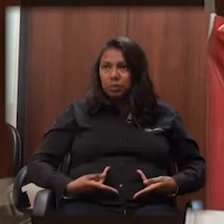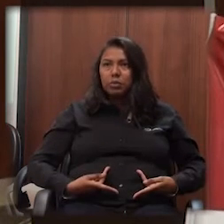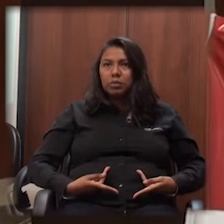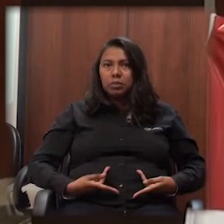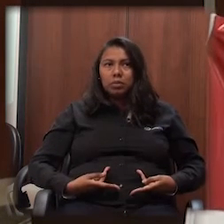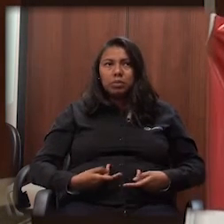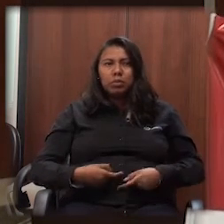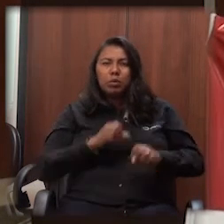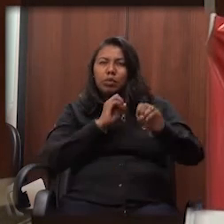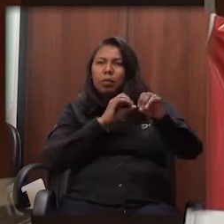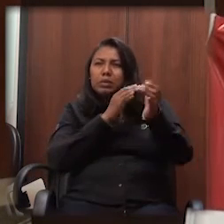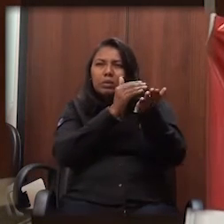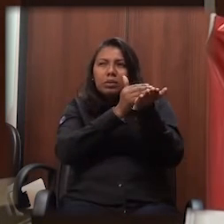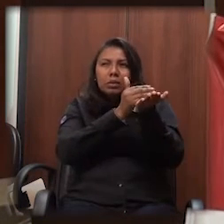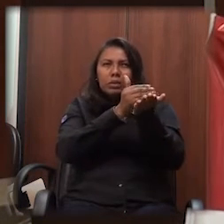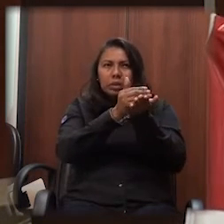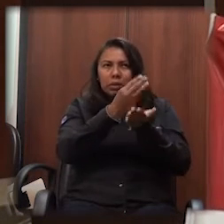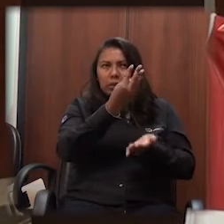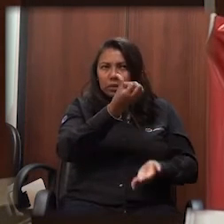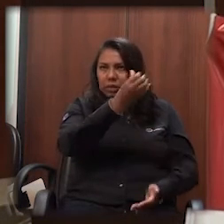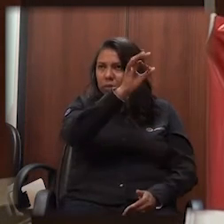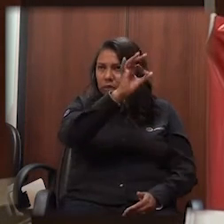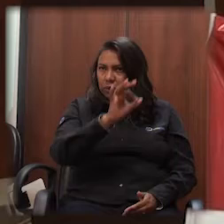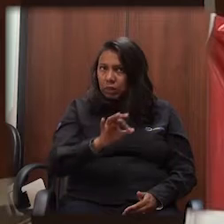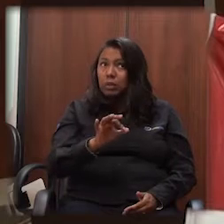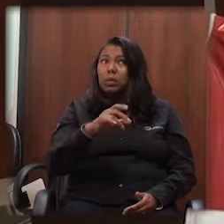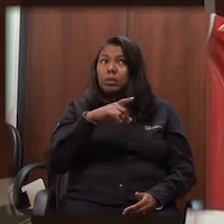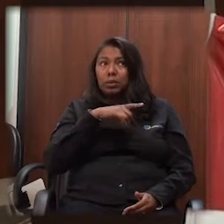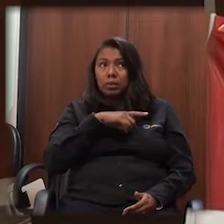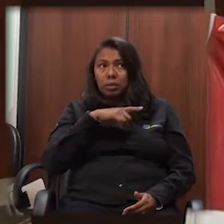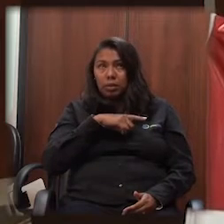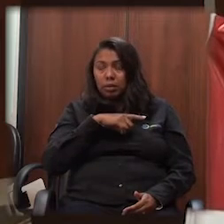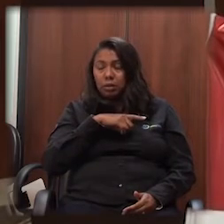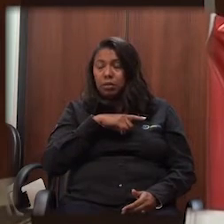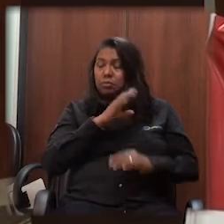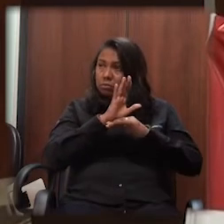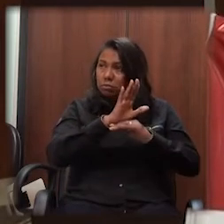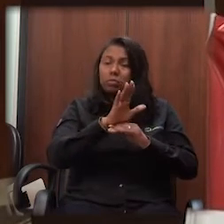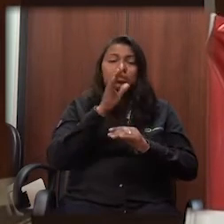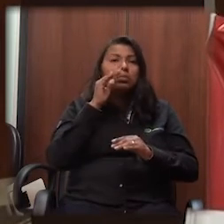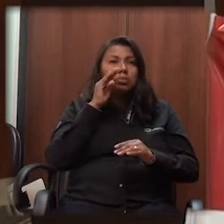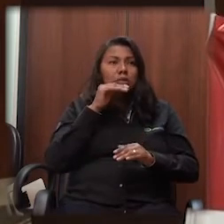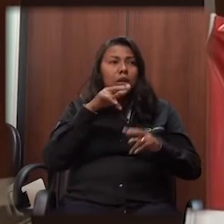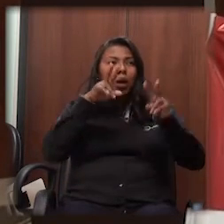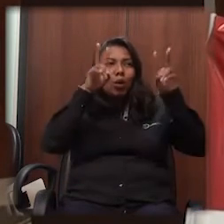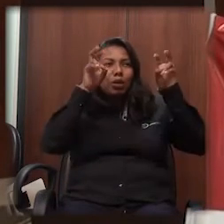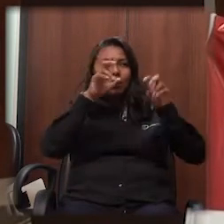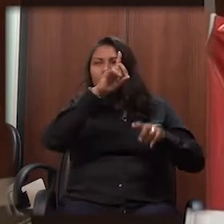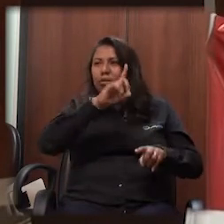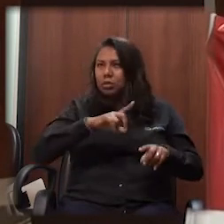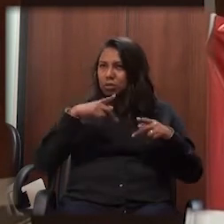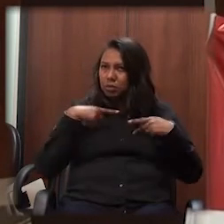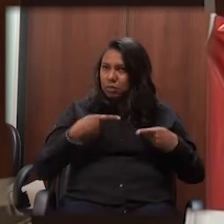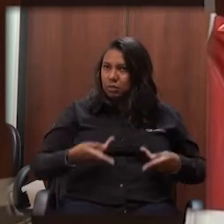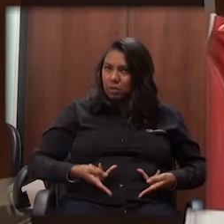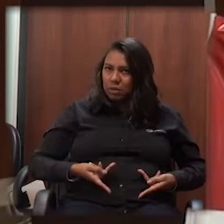formação inicial que esses 36% oferecem aos seus trabalhadores, A temática de direitos humanos, de alguma